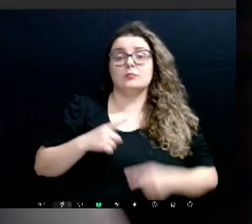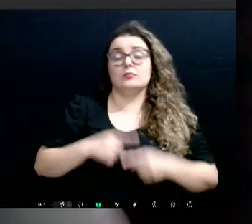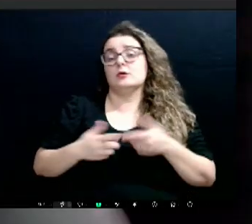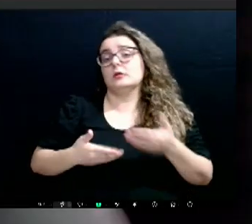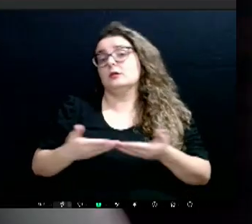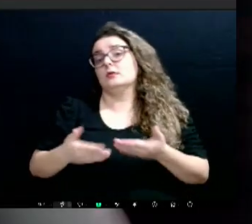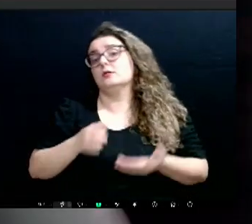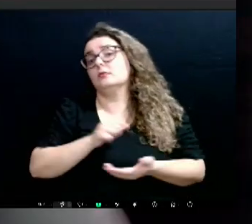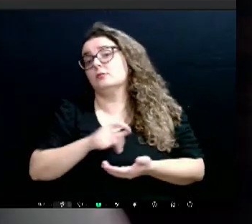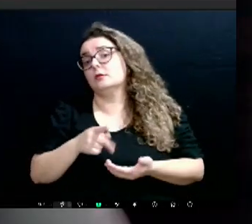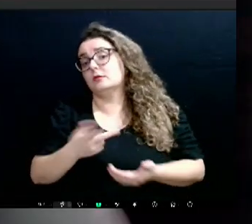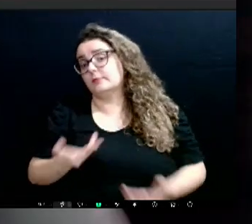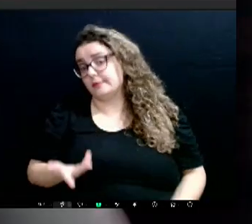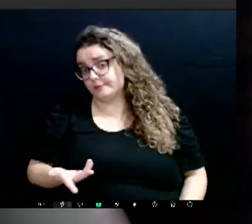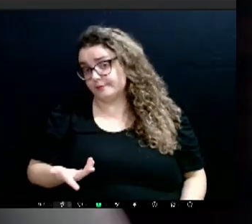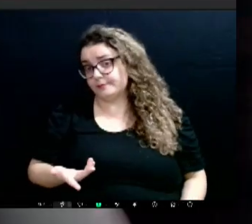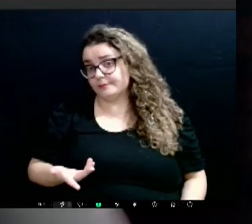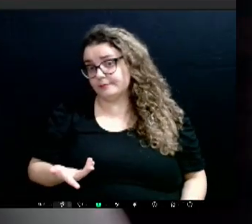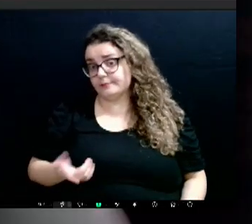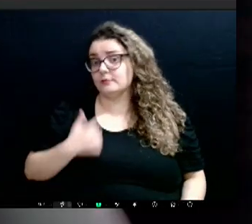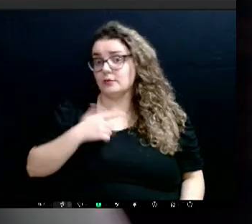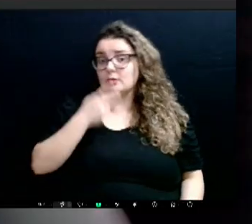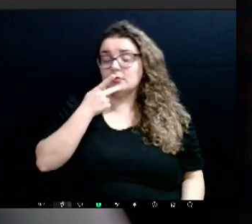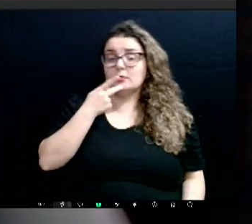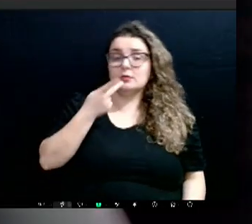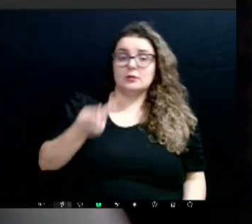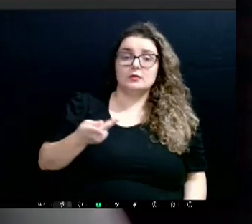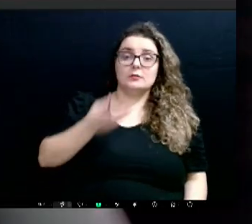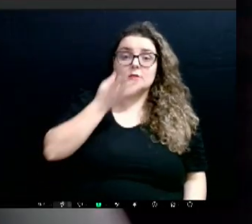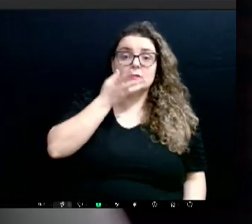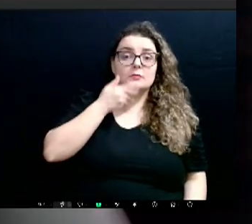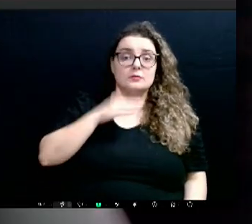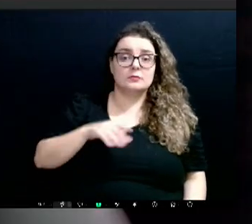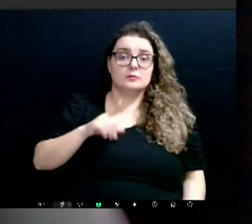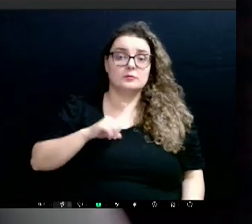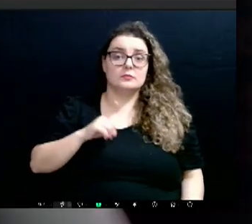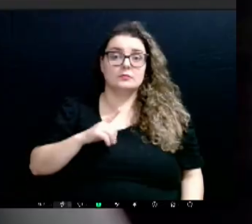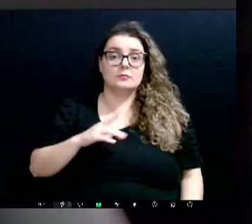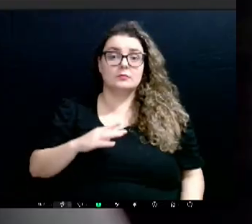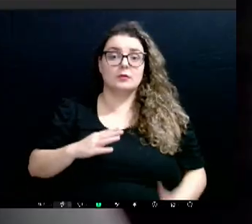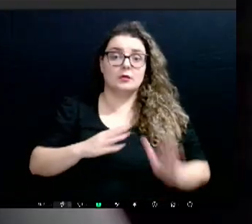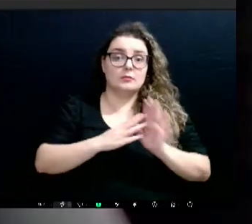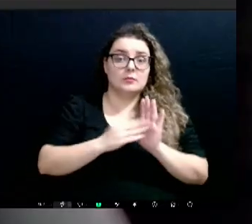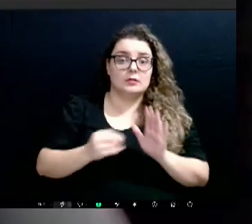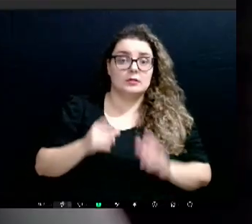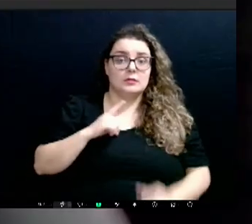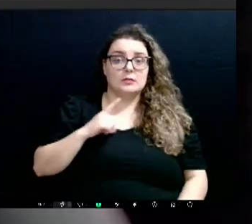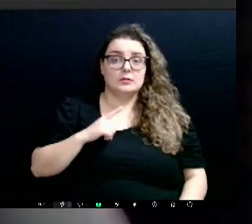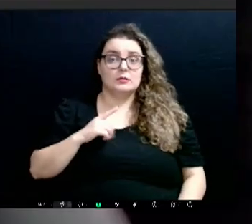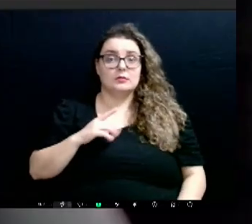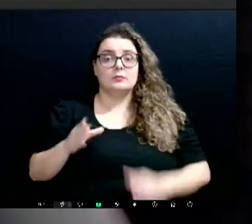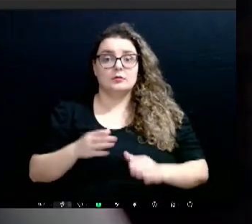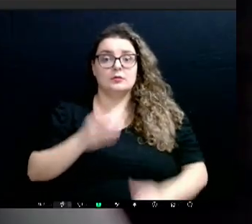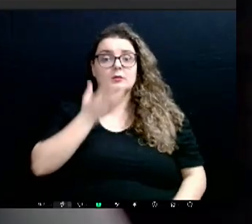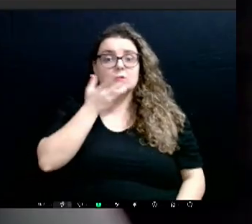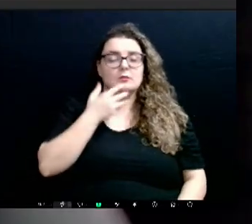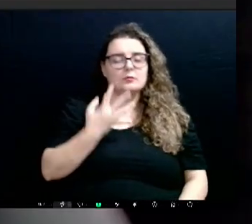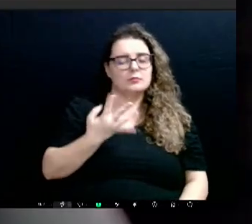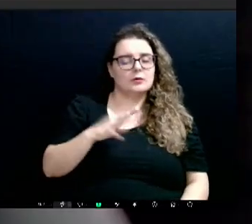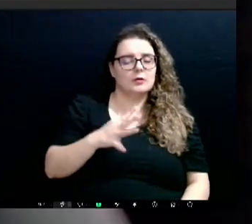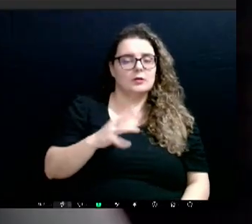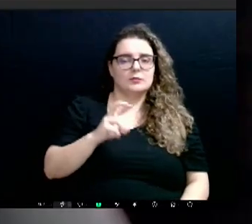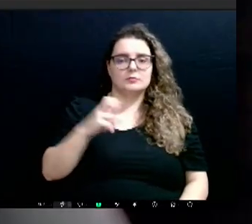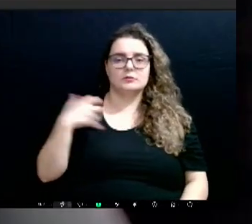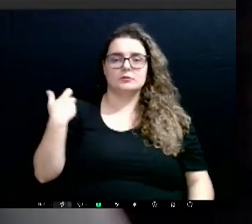aplicativo? Né? E a gente fala muito da criança, mas a gente tem o modelo. Então, tem uma época, a criança com 4, 5 anos, é interessante que a gente vê que ela